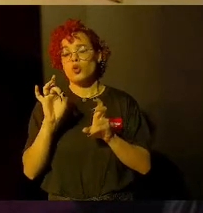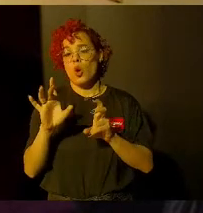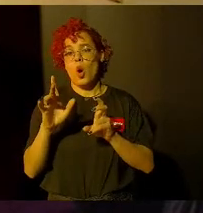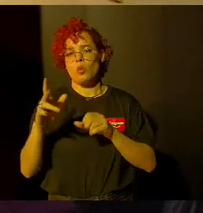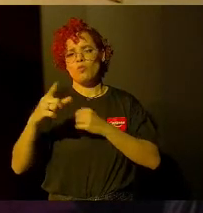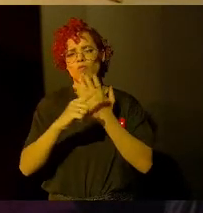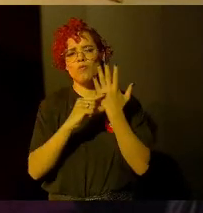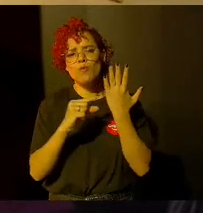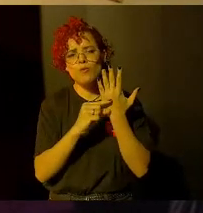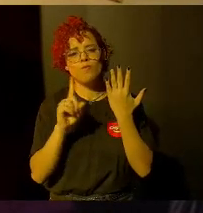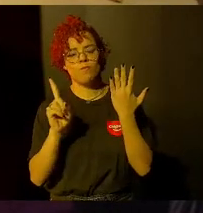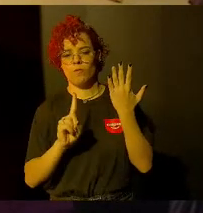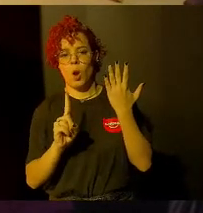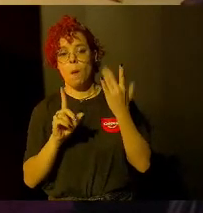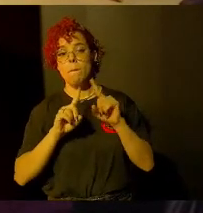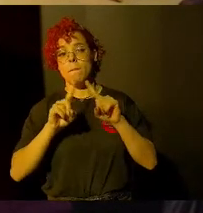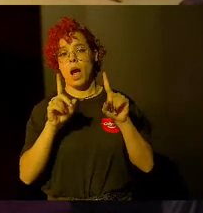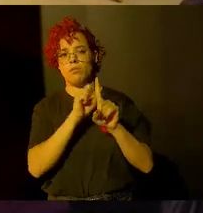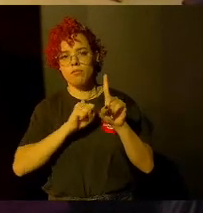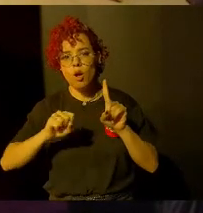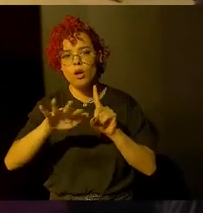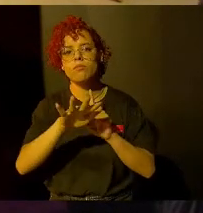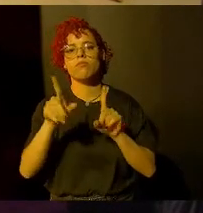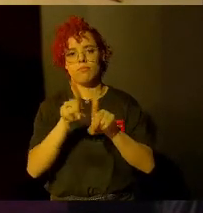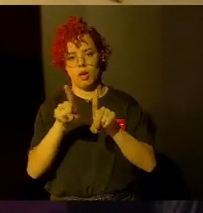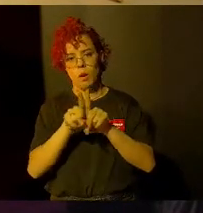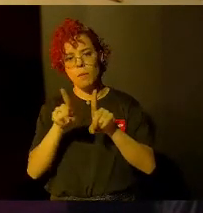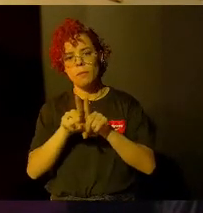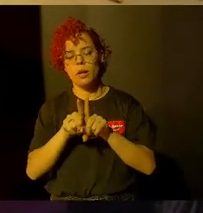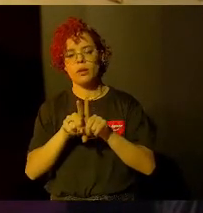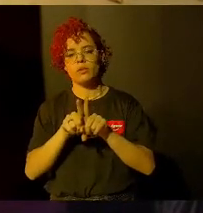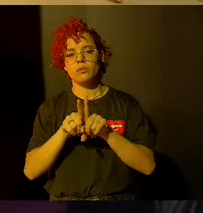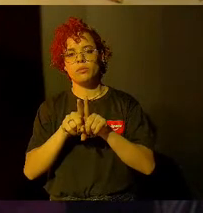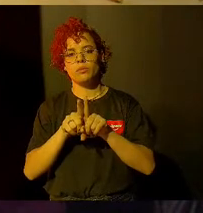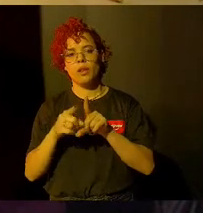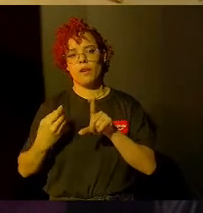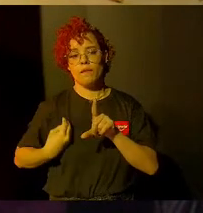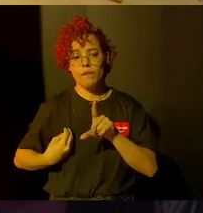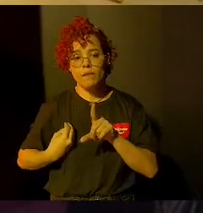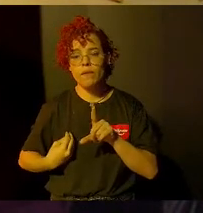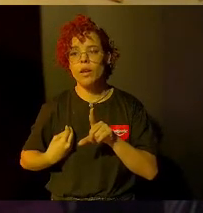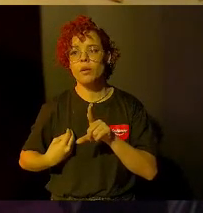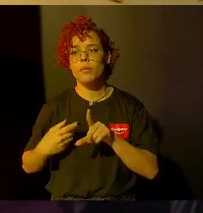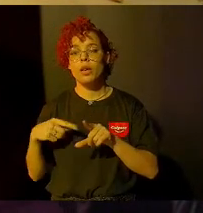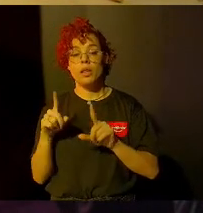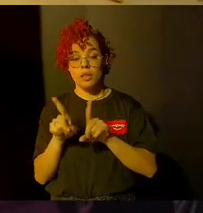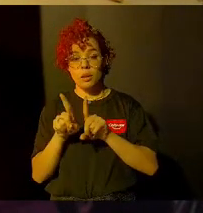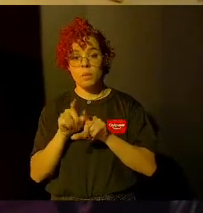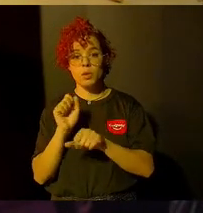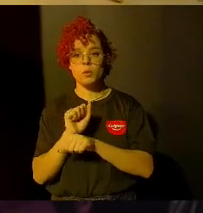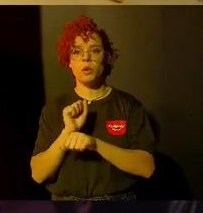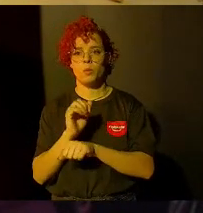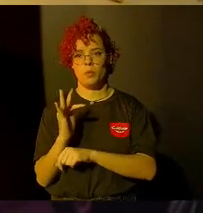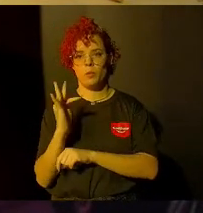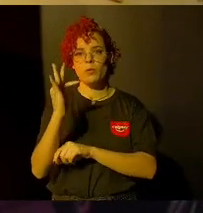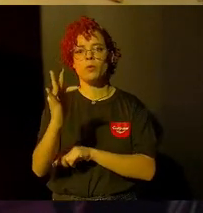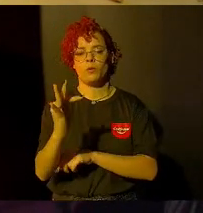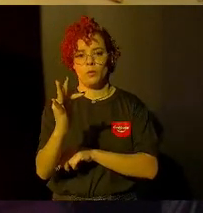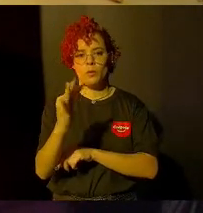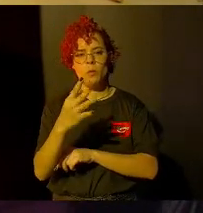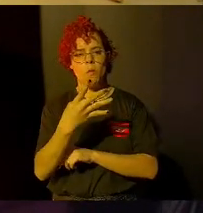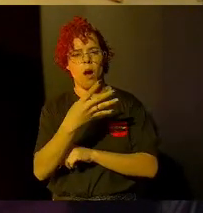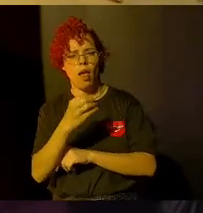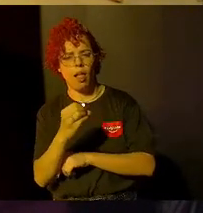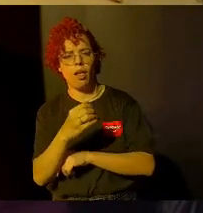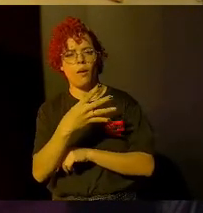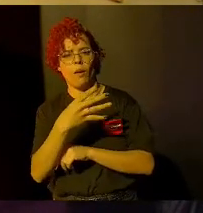mas também da sociedade em que a gente tá da sociedade que a gente espera para o futuro próximo de 40 40 40